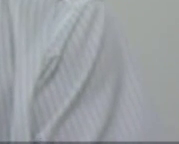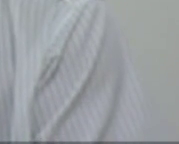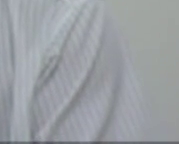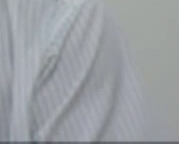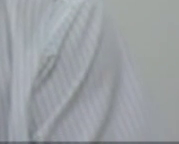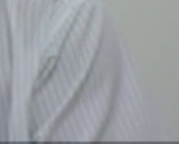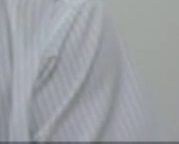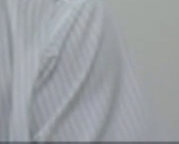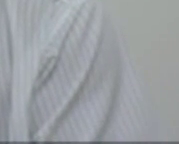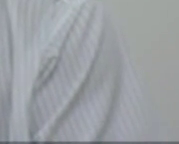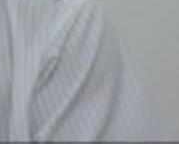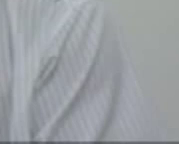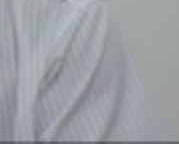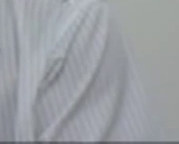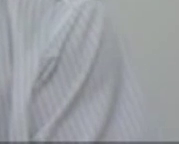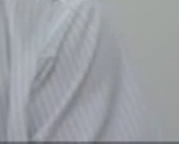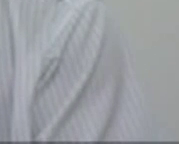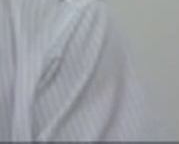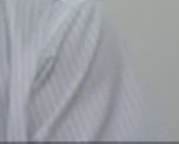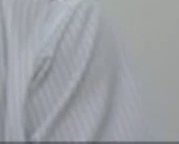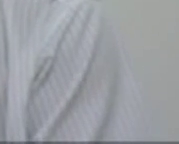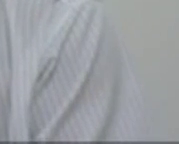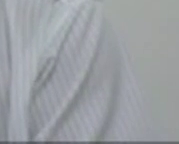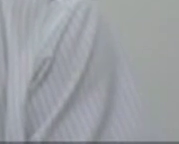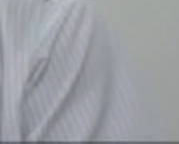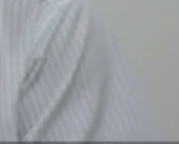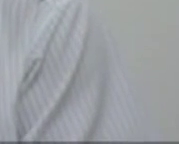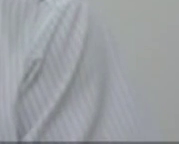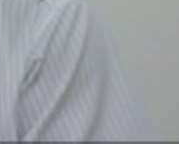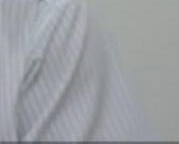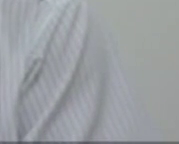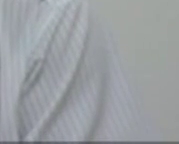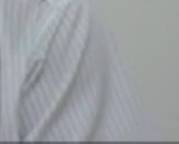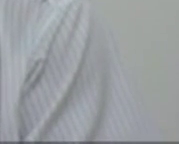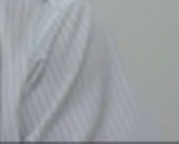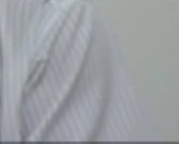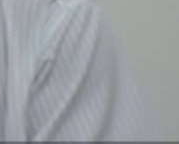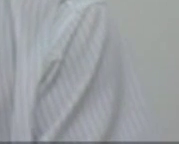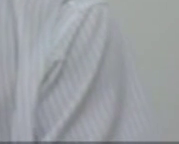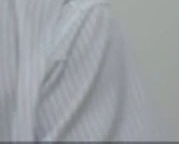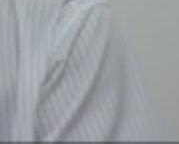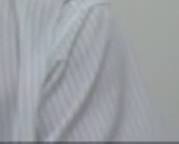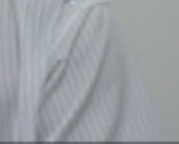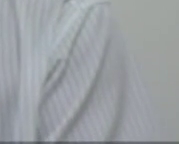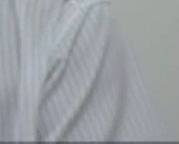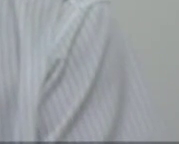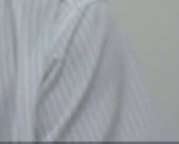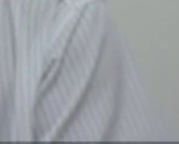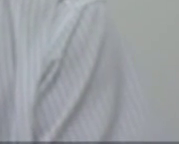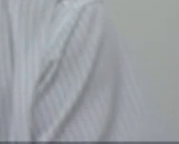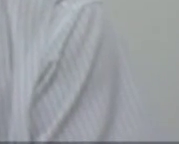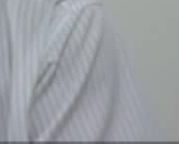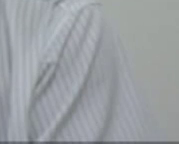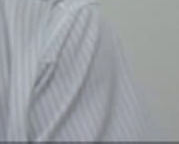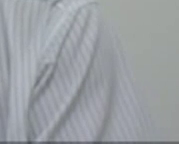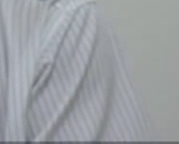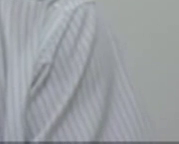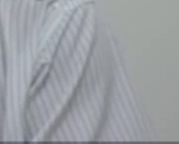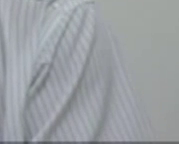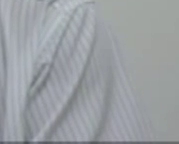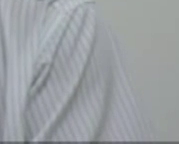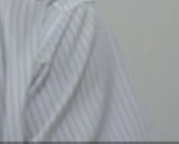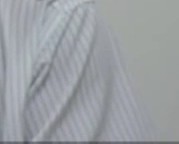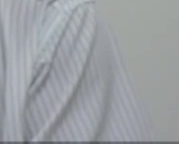adolescentes naquelas casas. Tem uma casa só indo ali para a Santa Casa que nós chegamos a verificar. Esse caso chegou até a